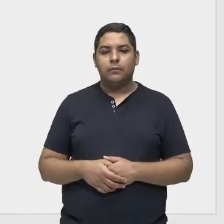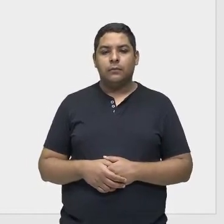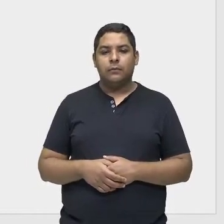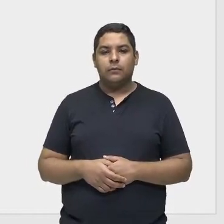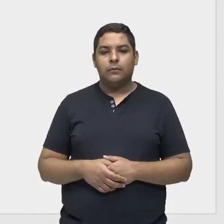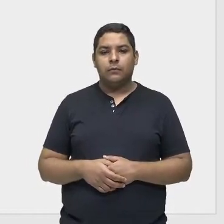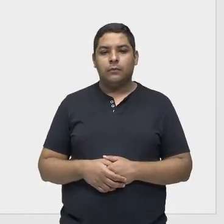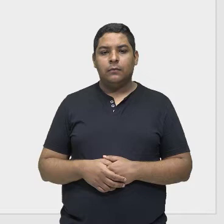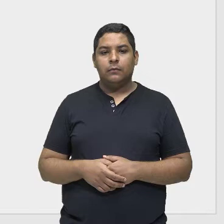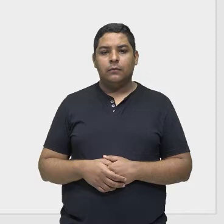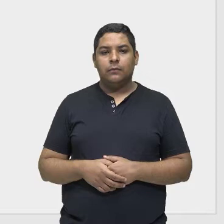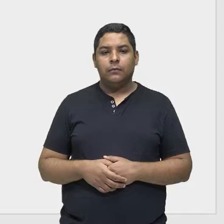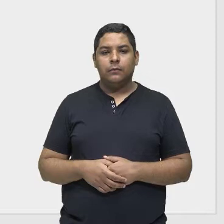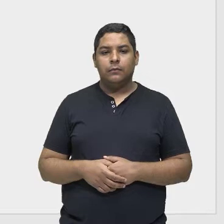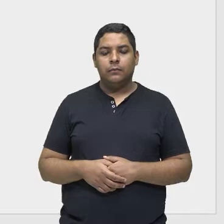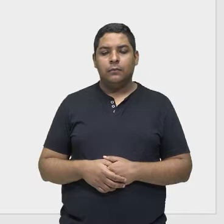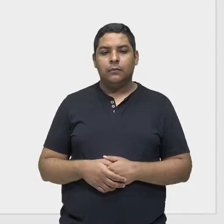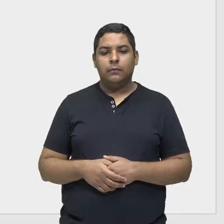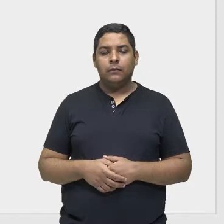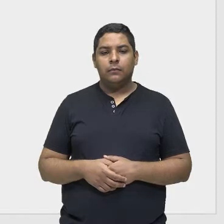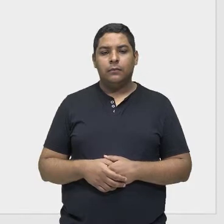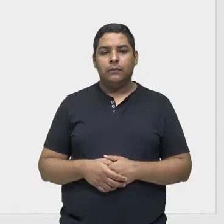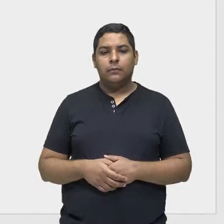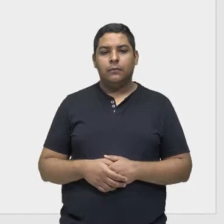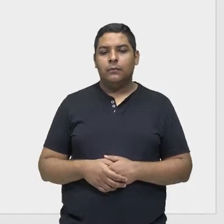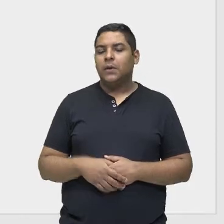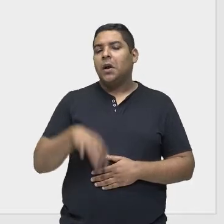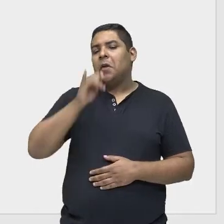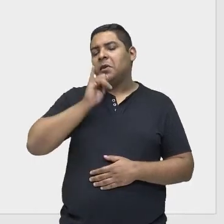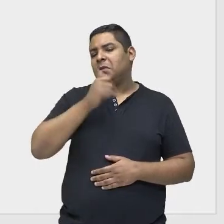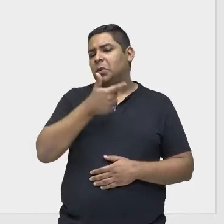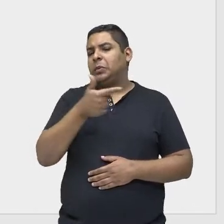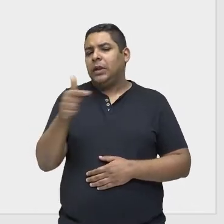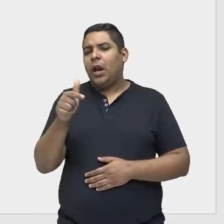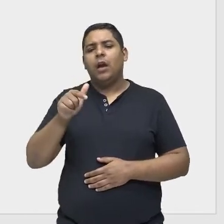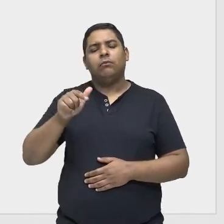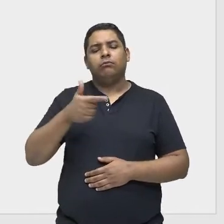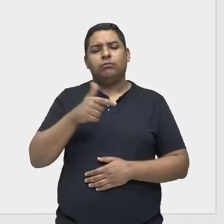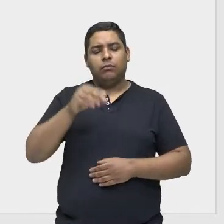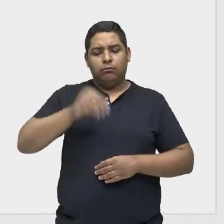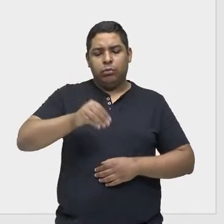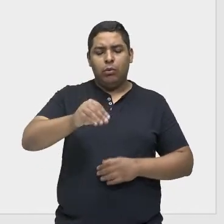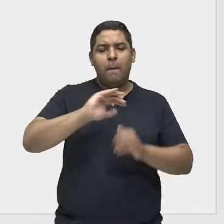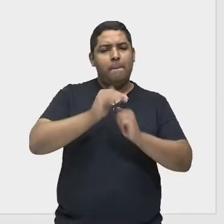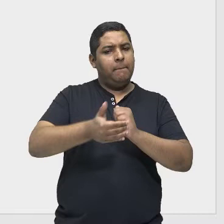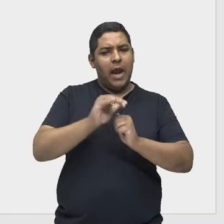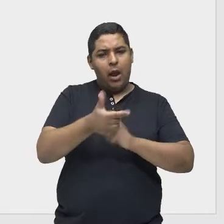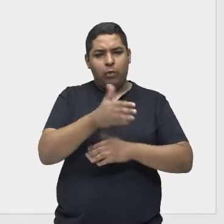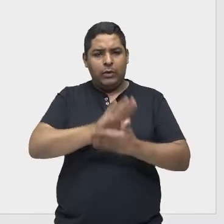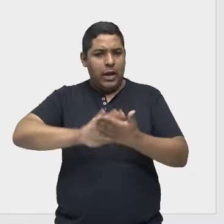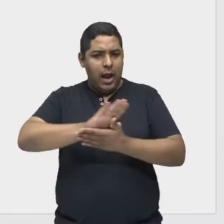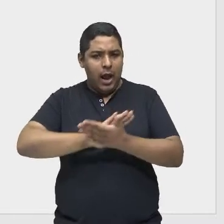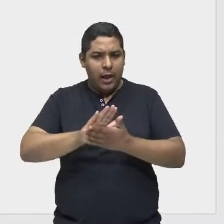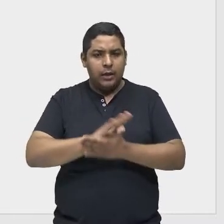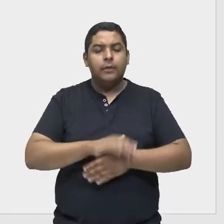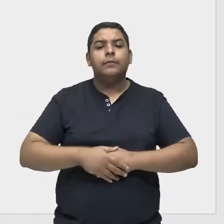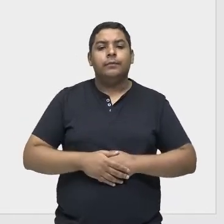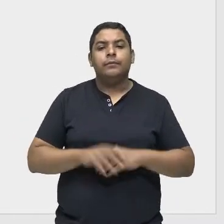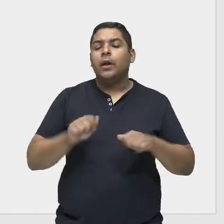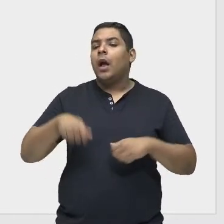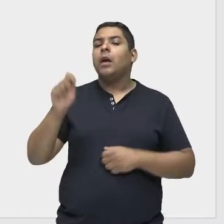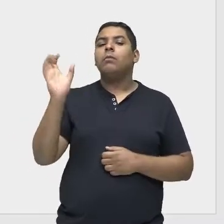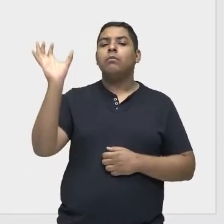a torre, como eu falei para vocês, ela pode se movimentar sempre na vertical ou na horizontal, quantas casas